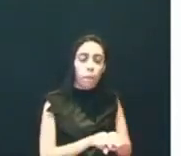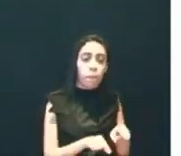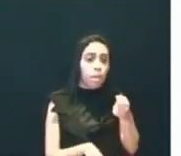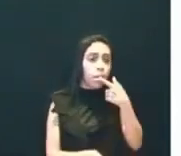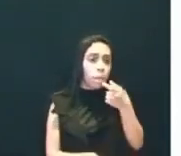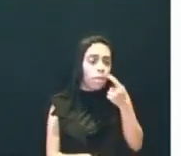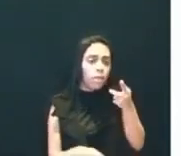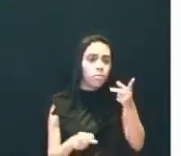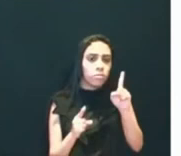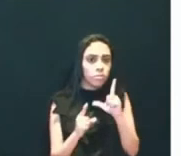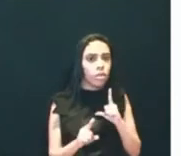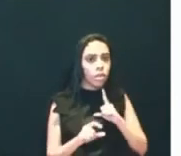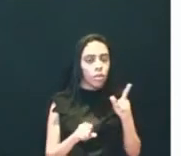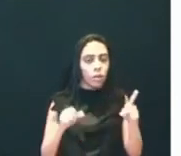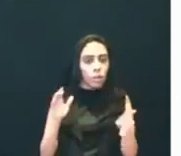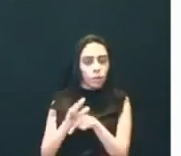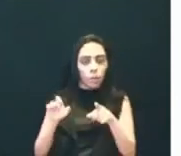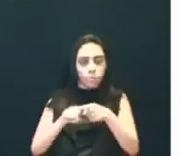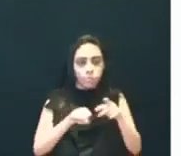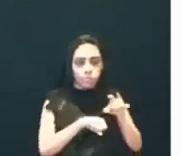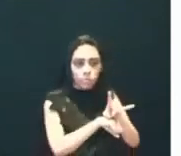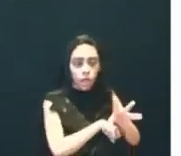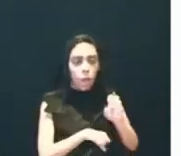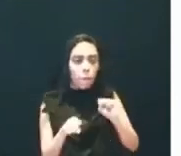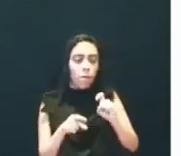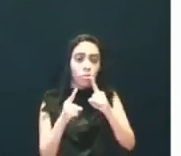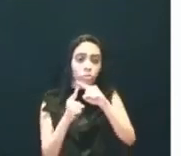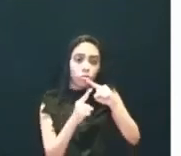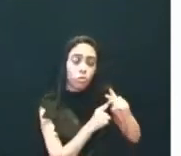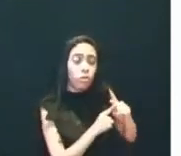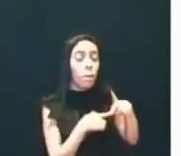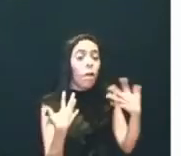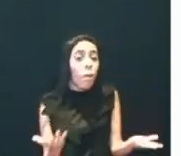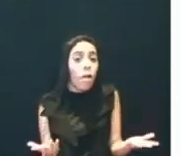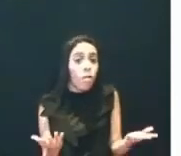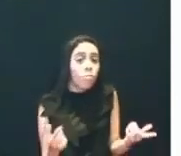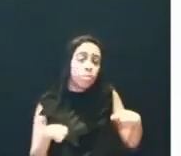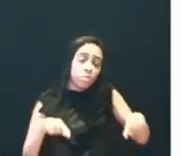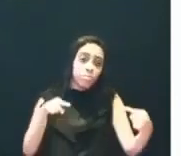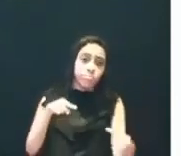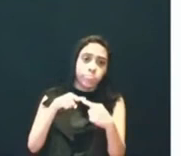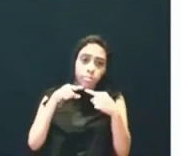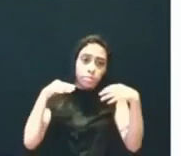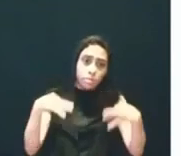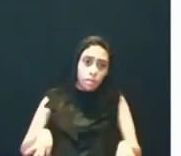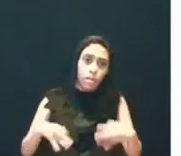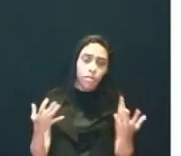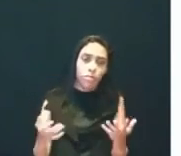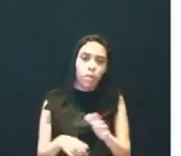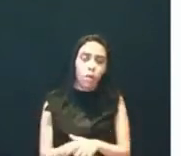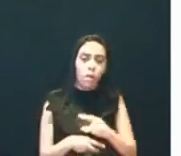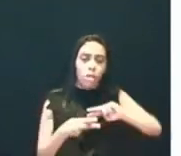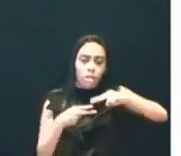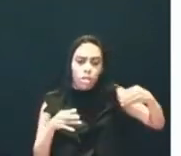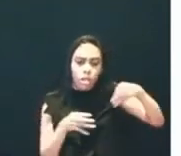medicações, ela tem uma indicação. É uma leucemia mieloide aguda, mas que tipo de leucemia mieloide aguda? Que lesão genética